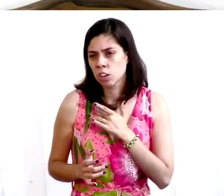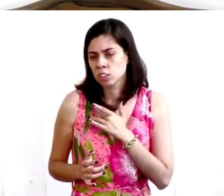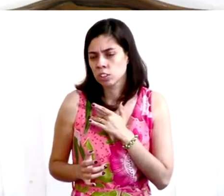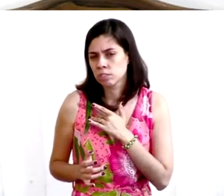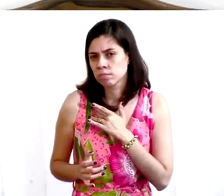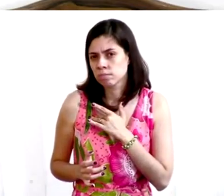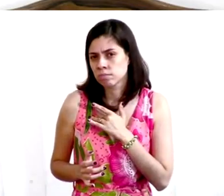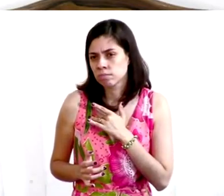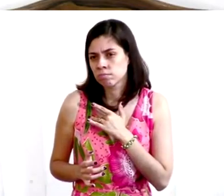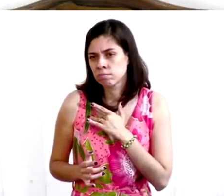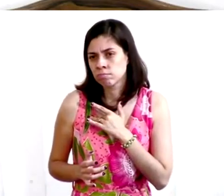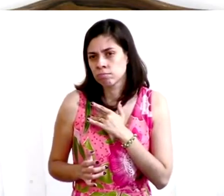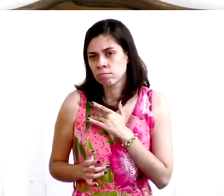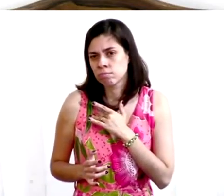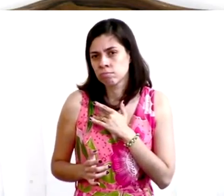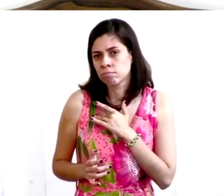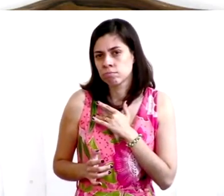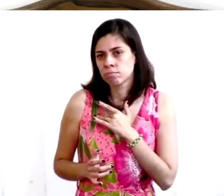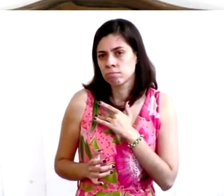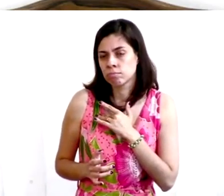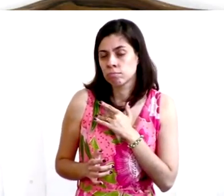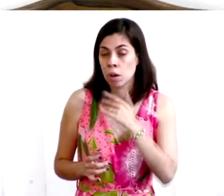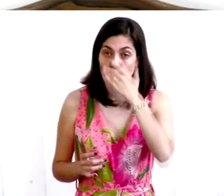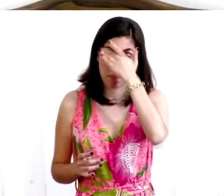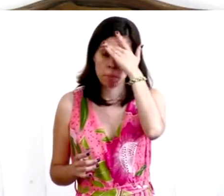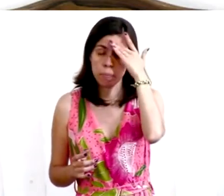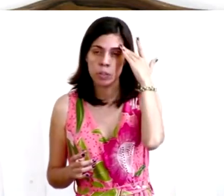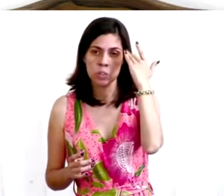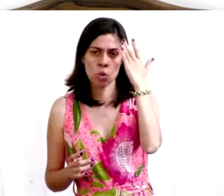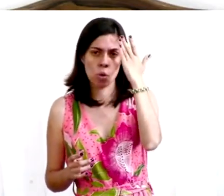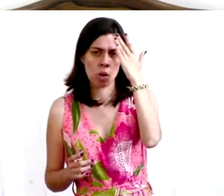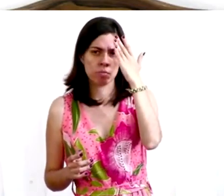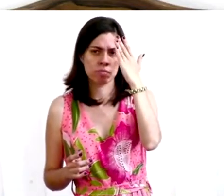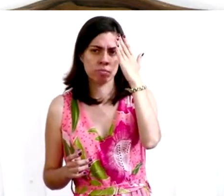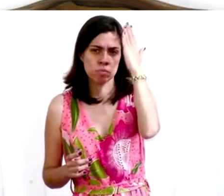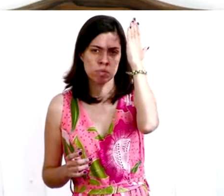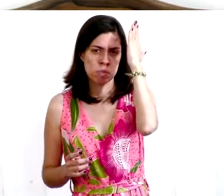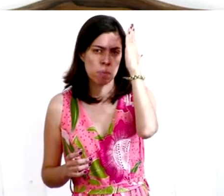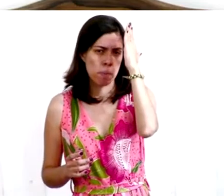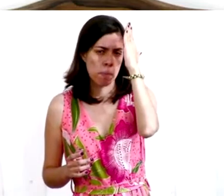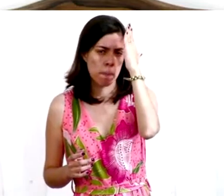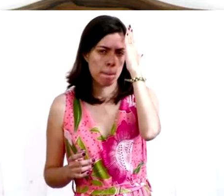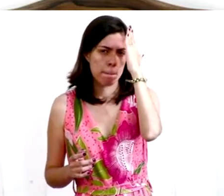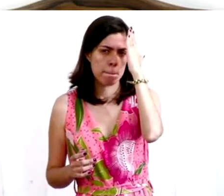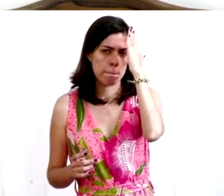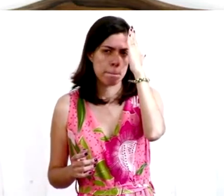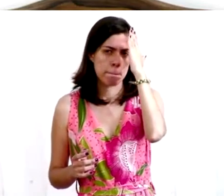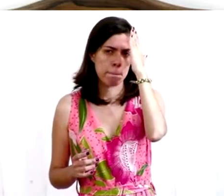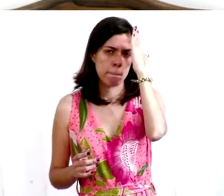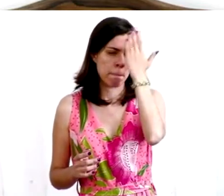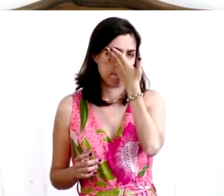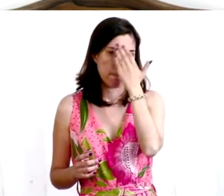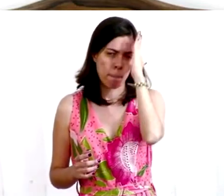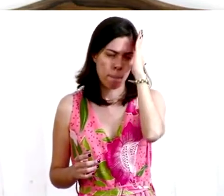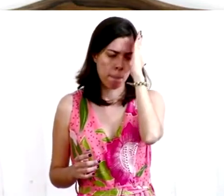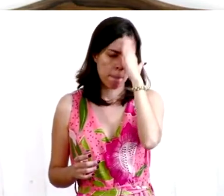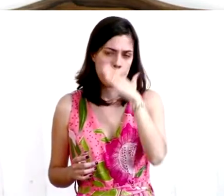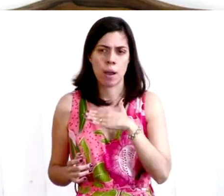solidão no governo da sua vida. O grande Senhor dos Senhores destrona os